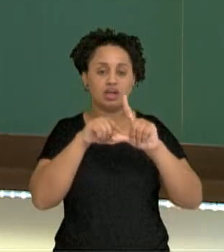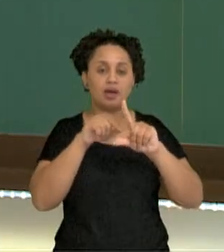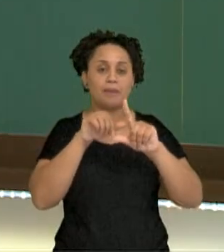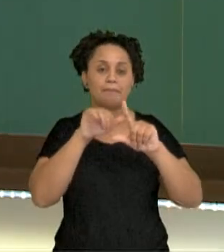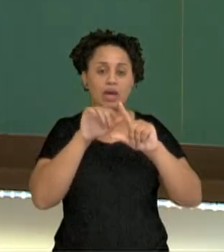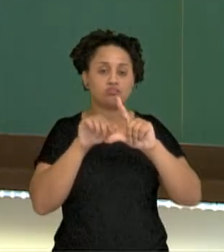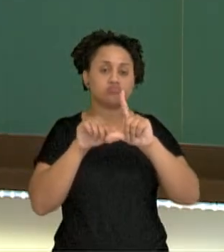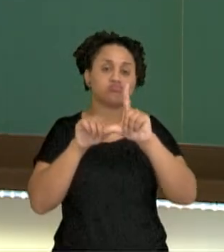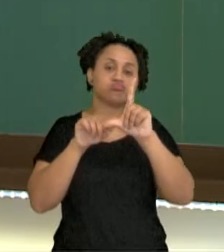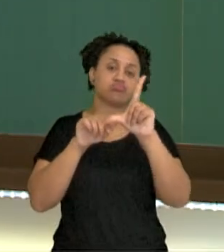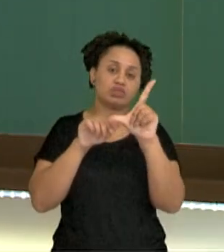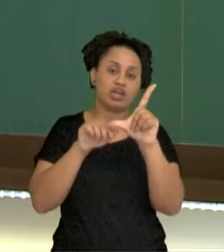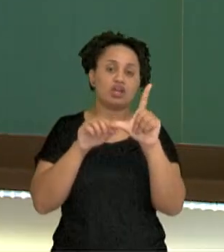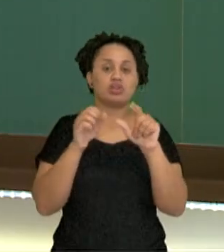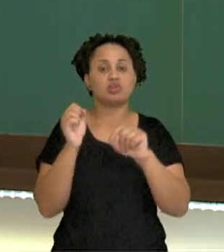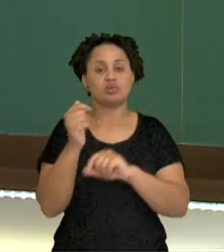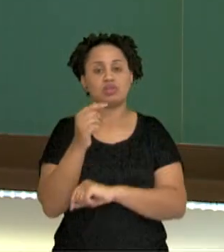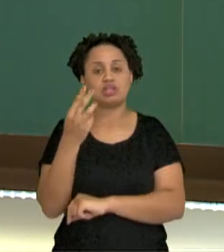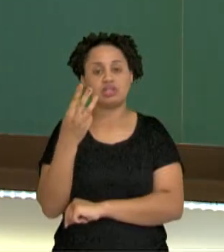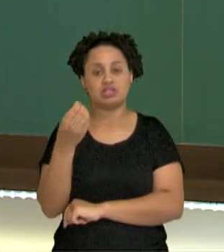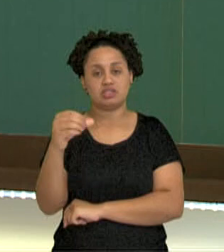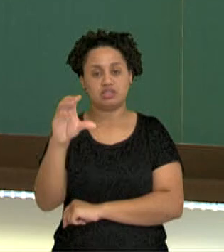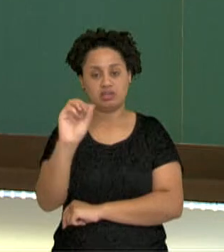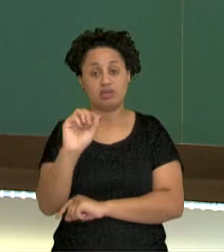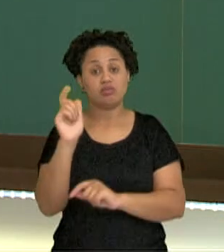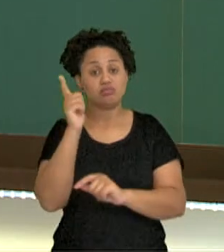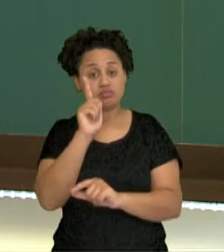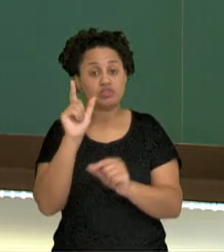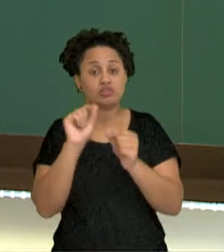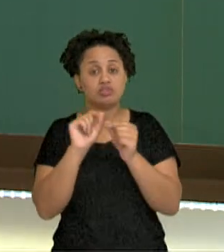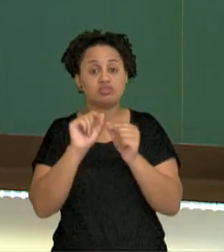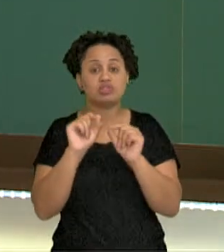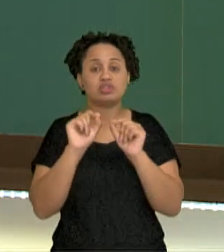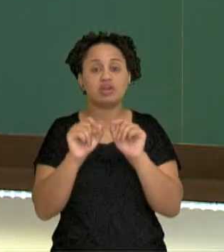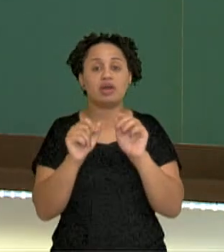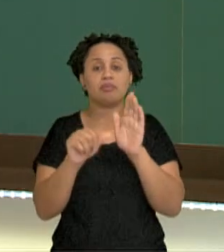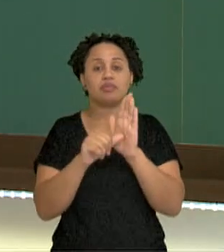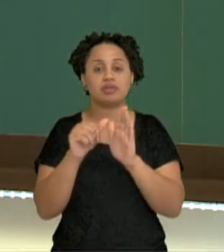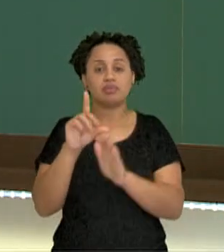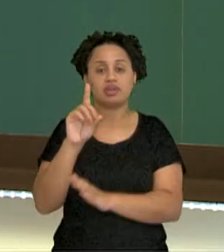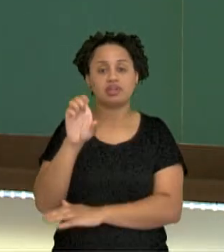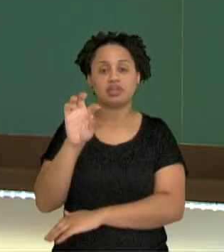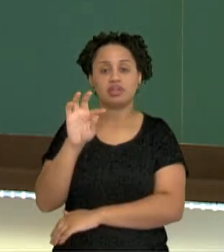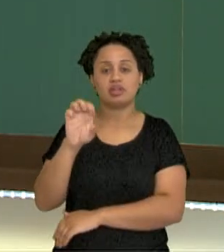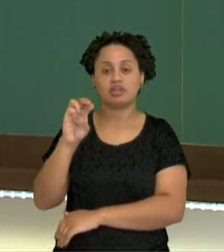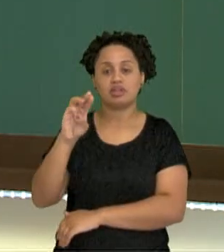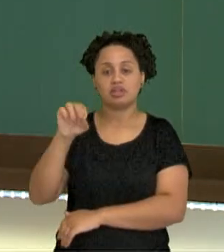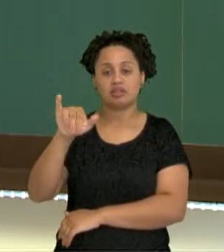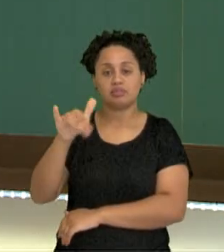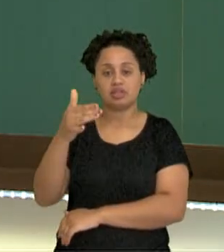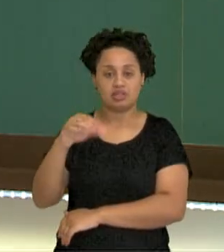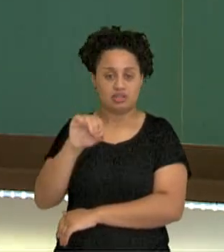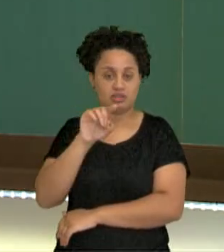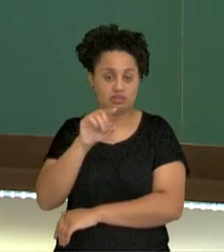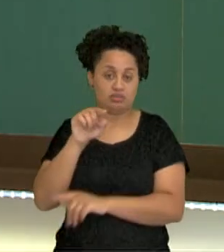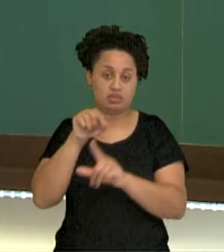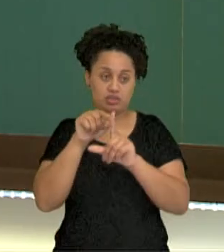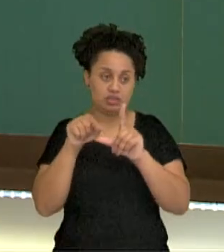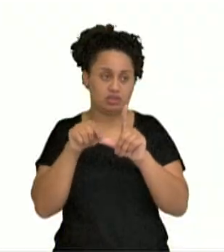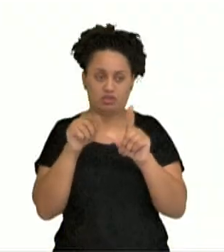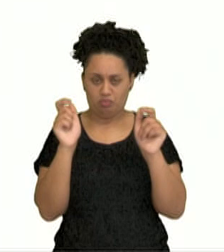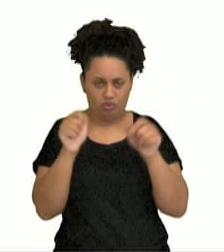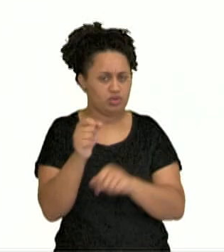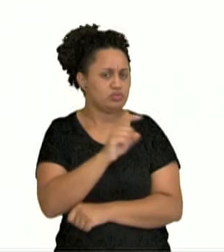maiores do que 360 graus, eu posso efetuar aí a primeira determinação desse ângulo. Eu posso não, eu